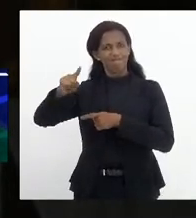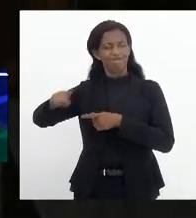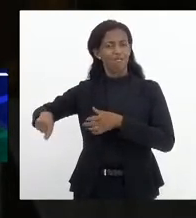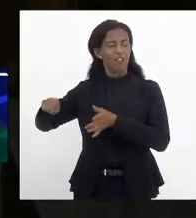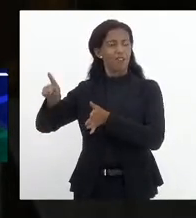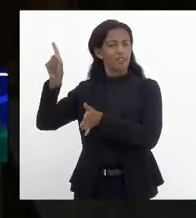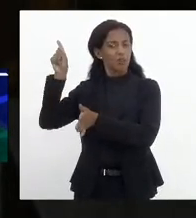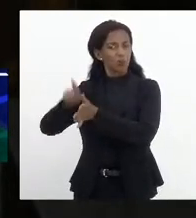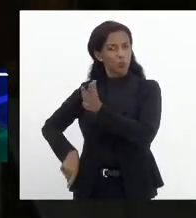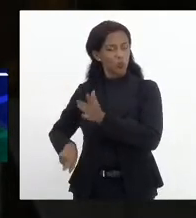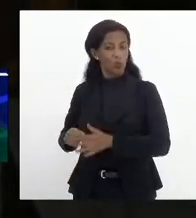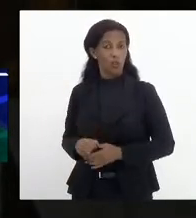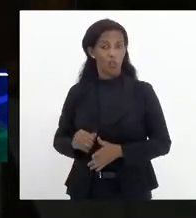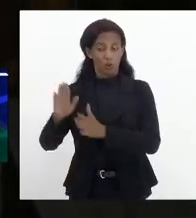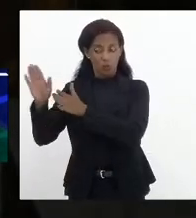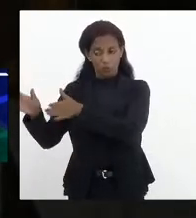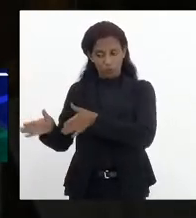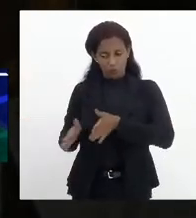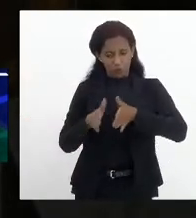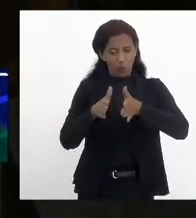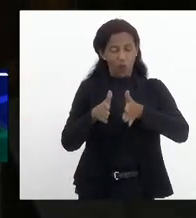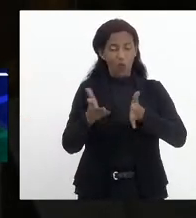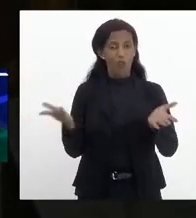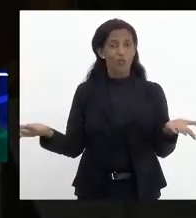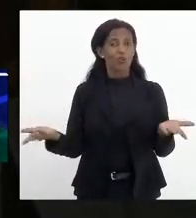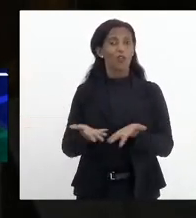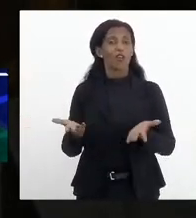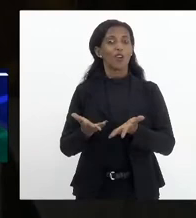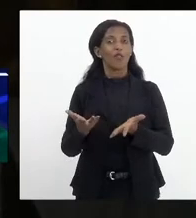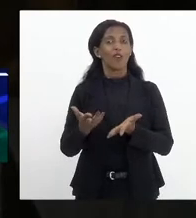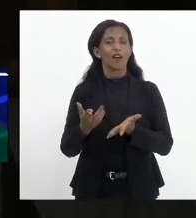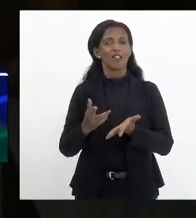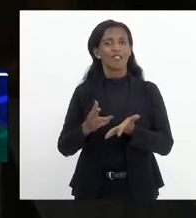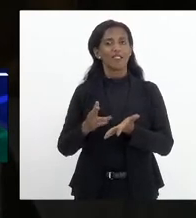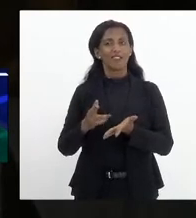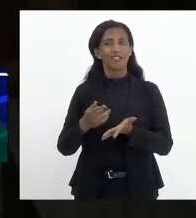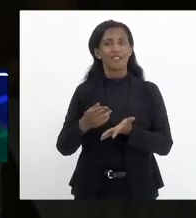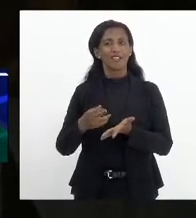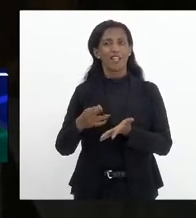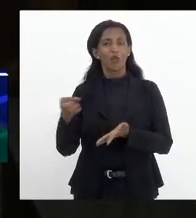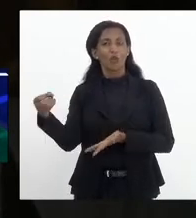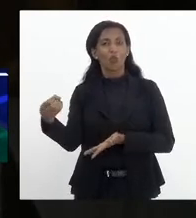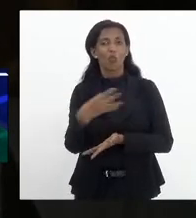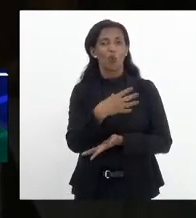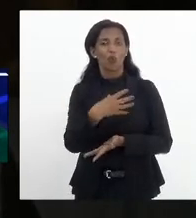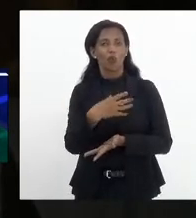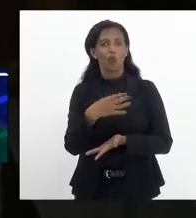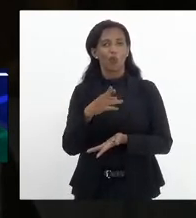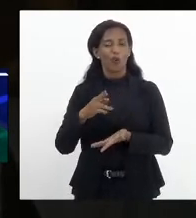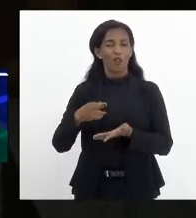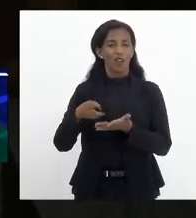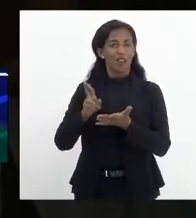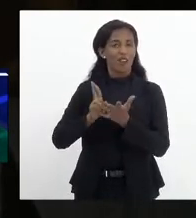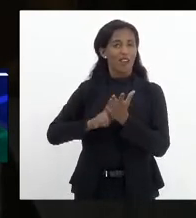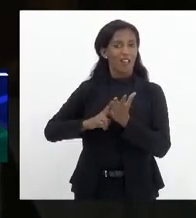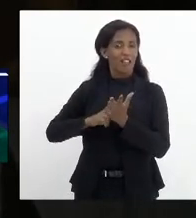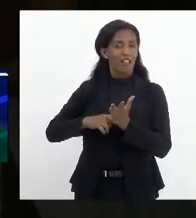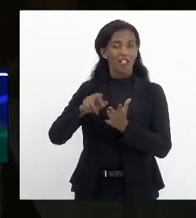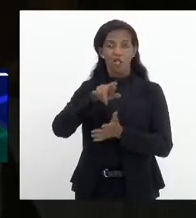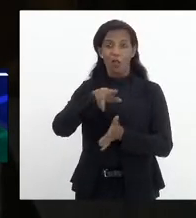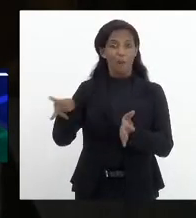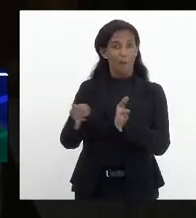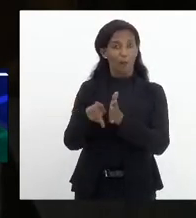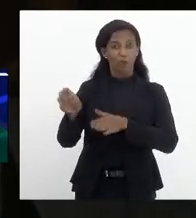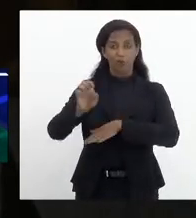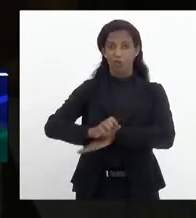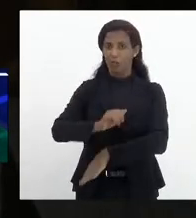que agora vai ter um regime de recuperação fiscal, um novo regime. E não é mais só para o Estado do Rio de